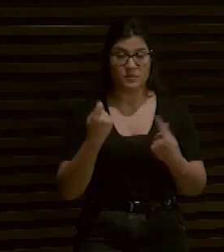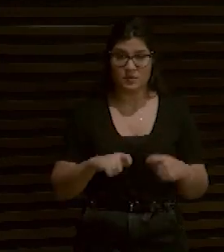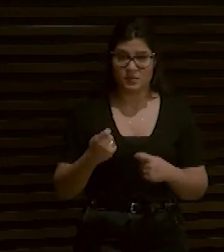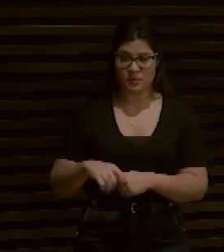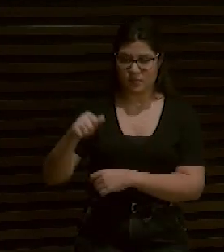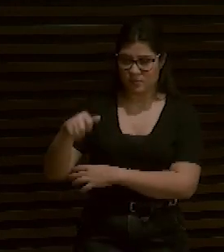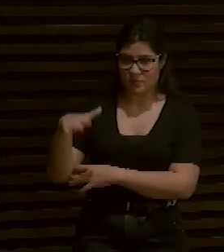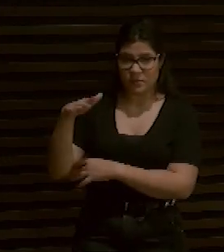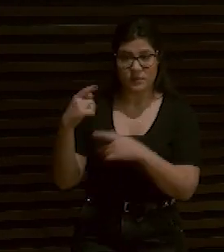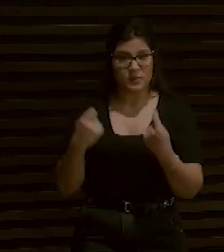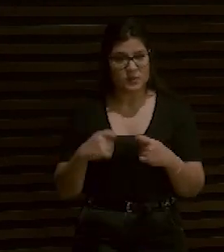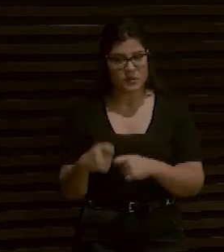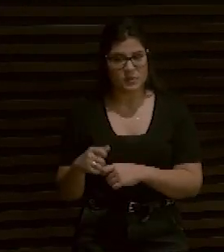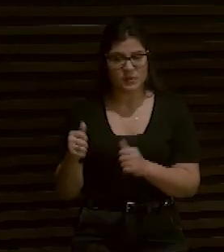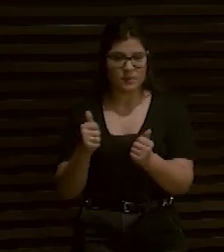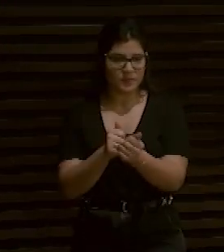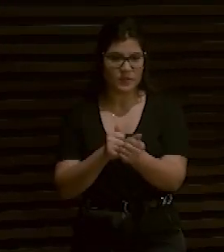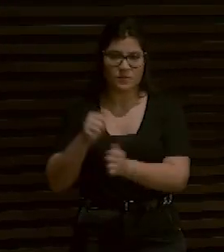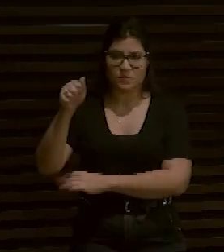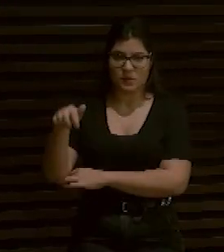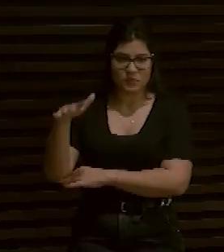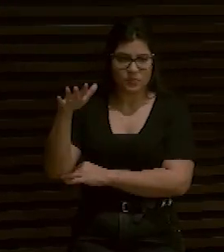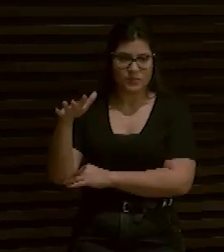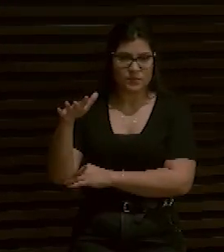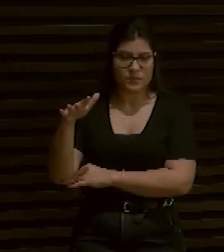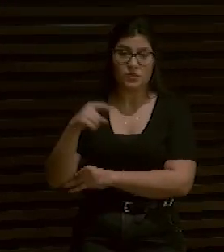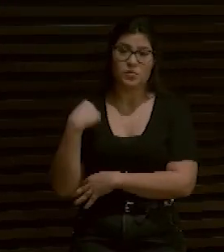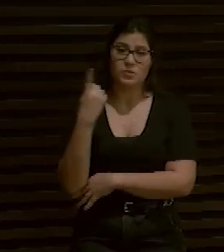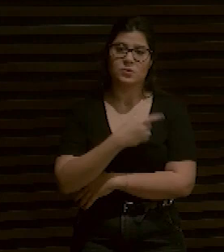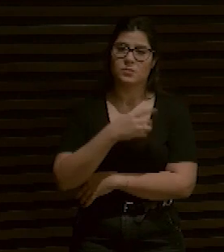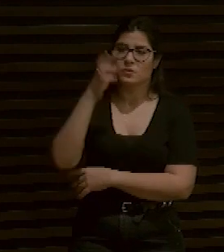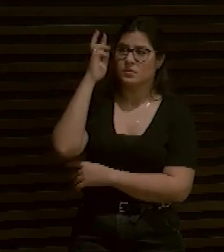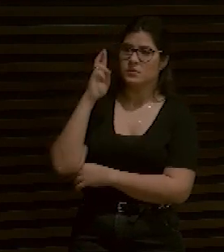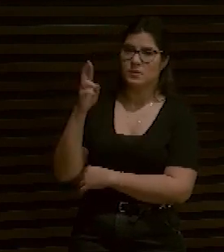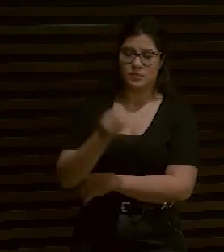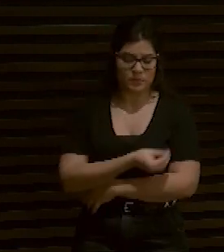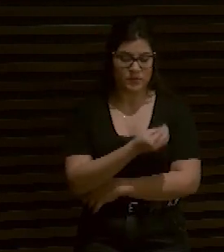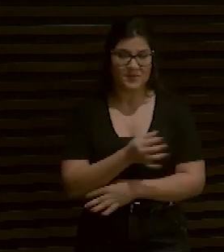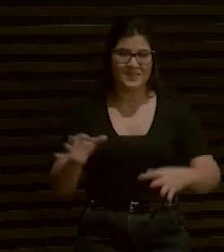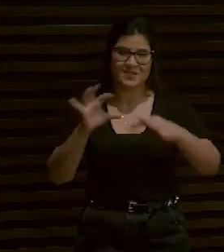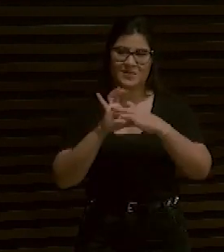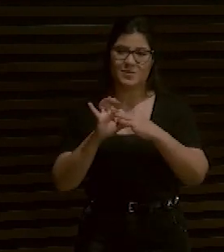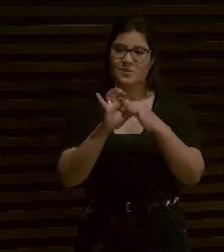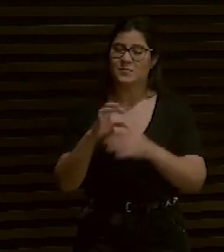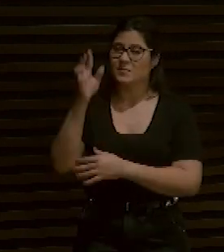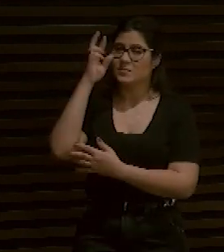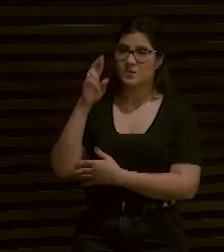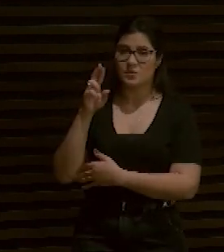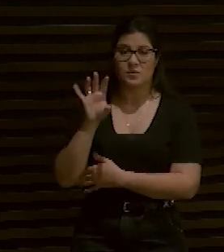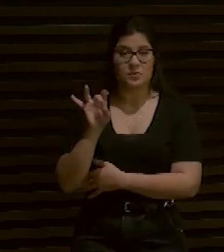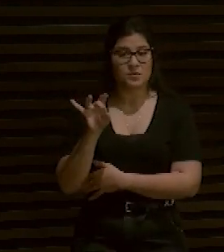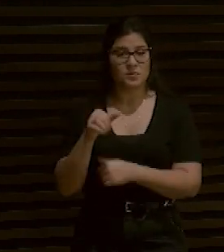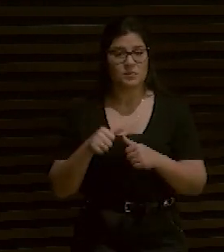esteja próximo da luz. É preciso que a gente esteja próximo do nosso Senhor. Uma vida de comunhão com o Senhor. Apenas assim